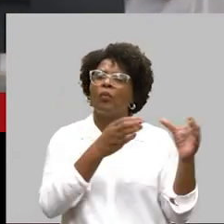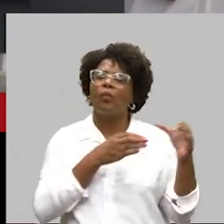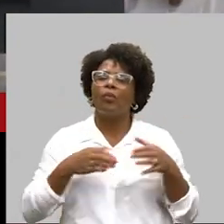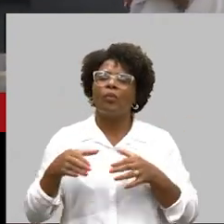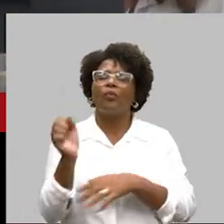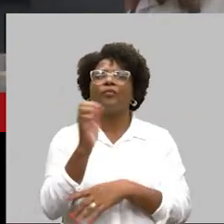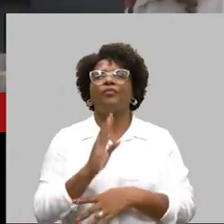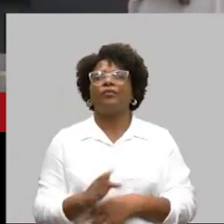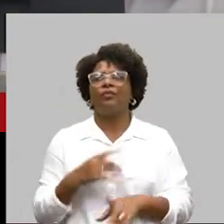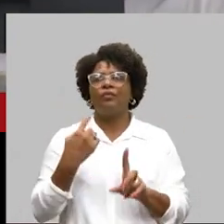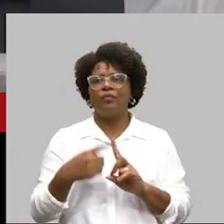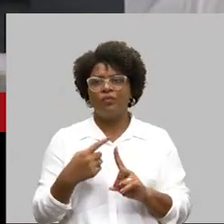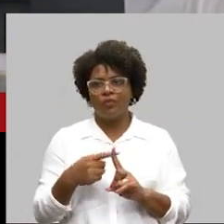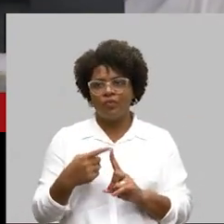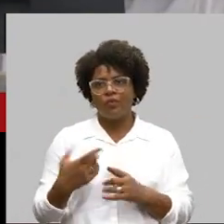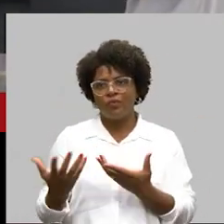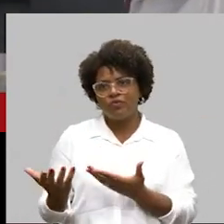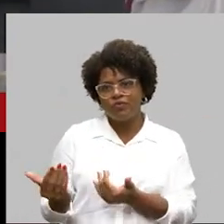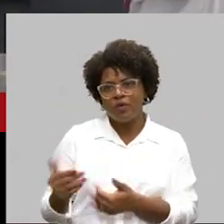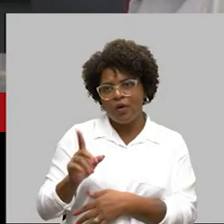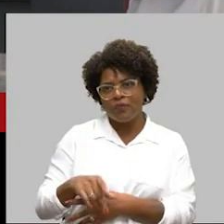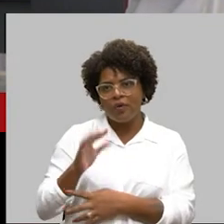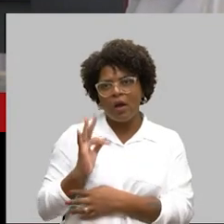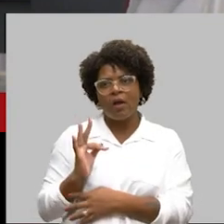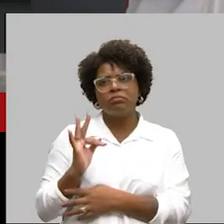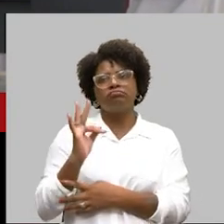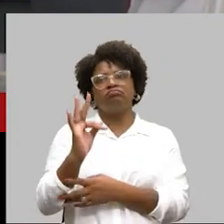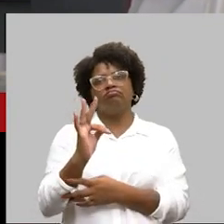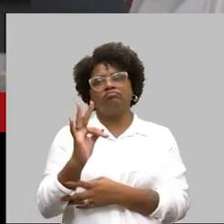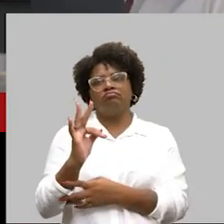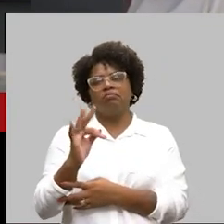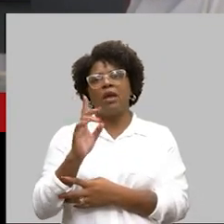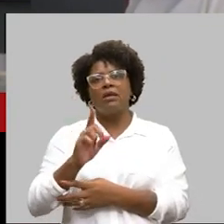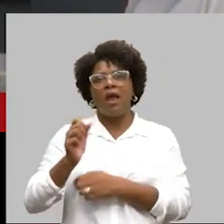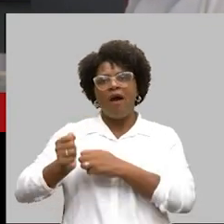é a esperança e a voz dos